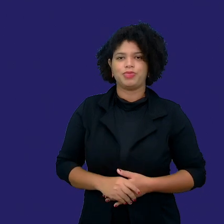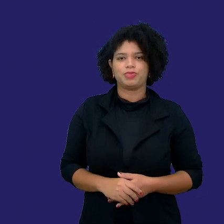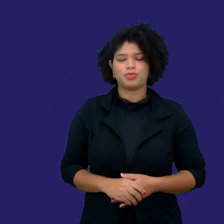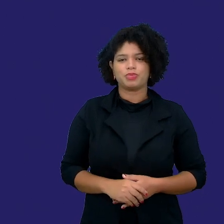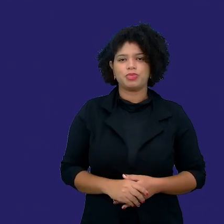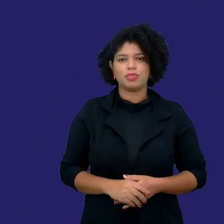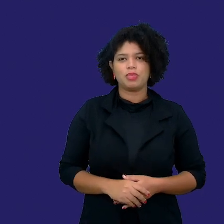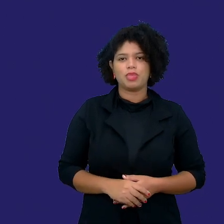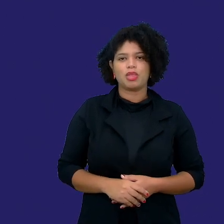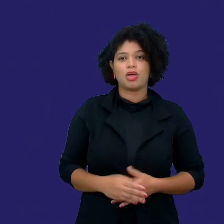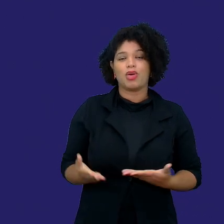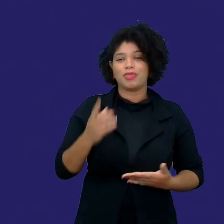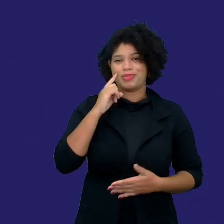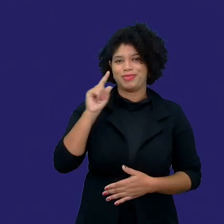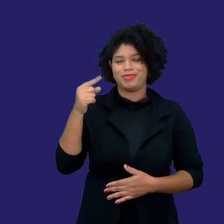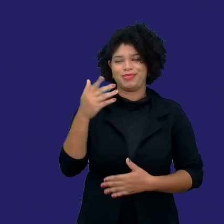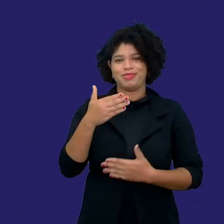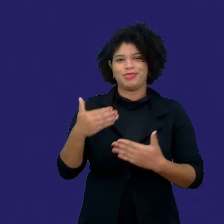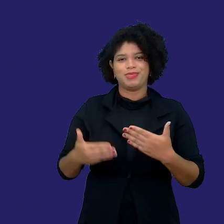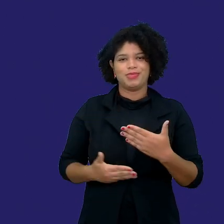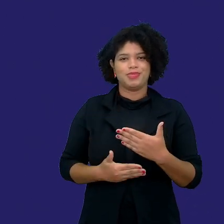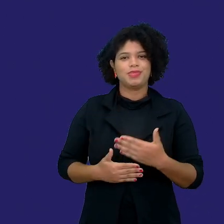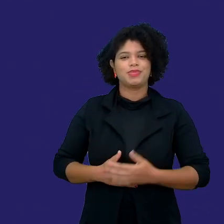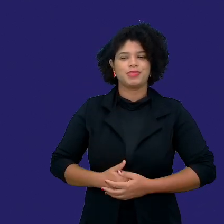Então, vamos lá.